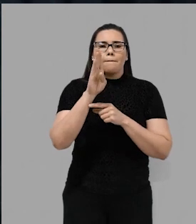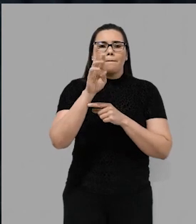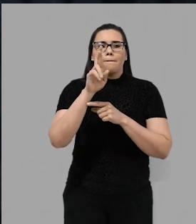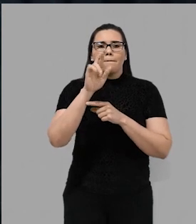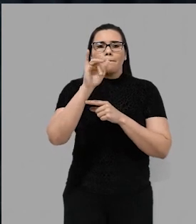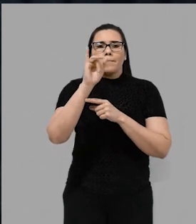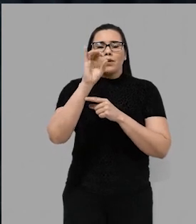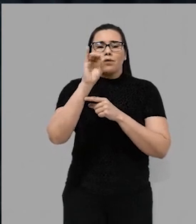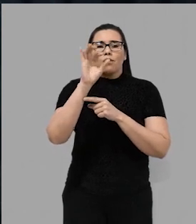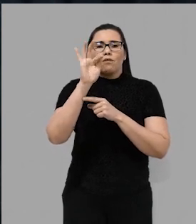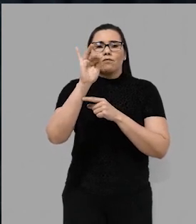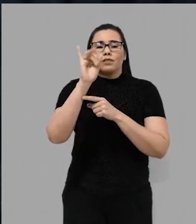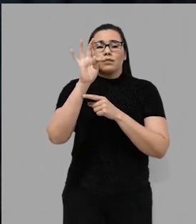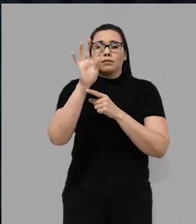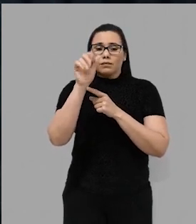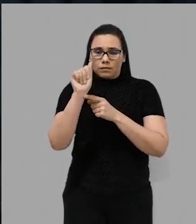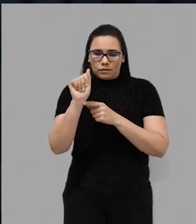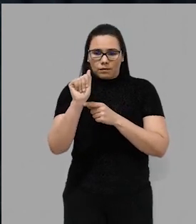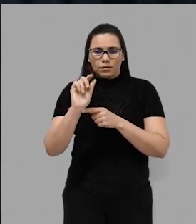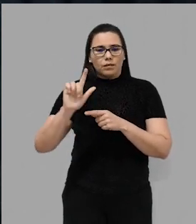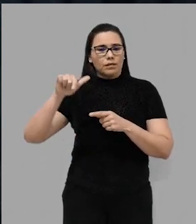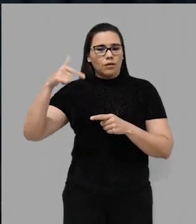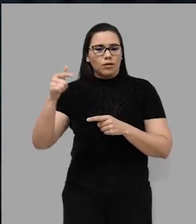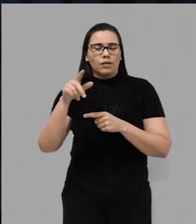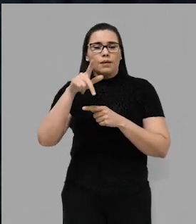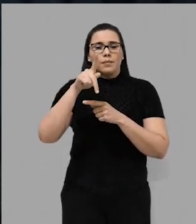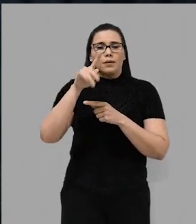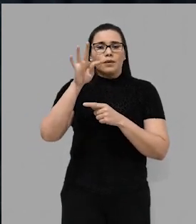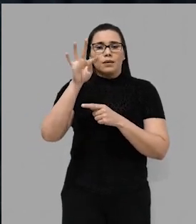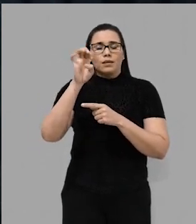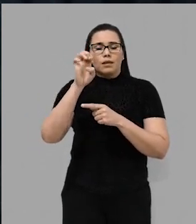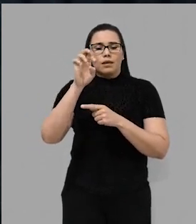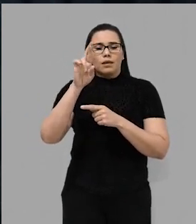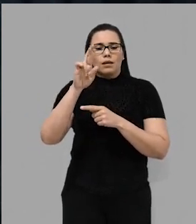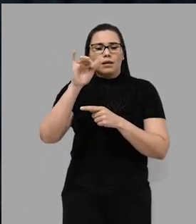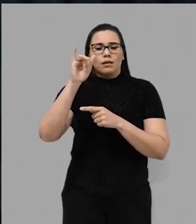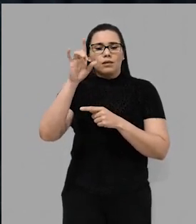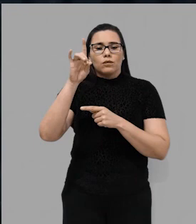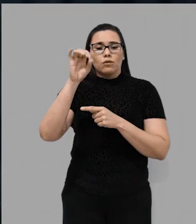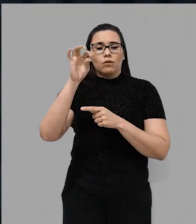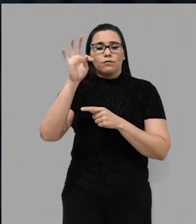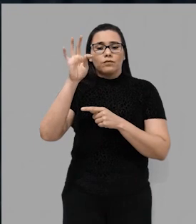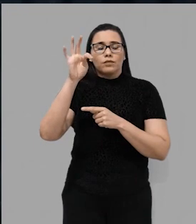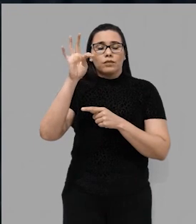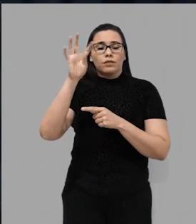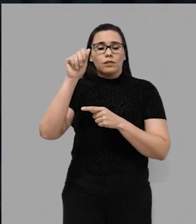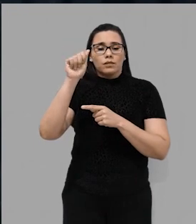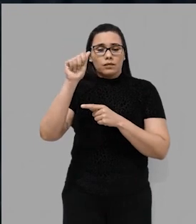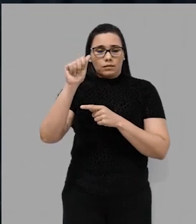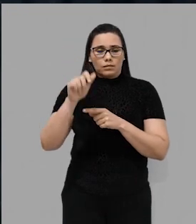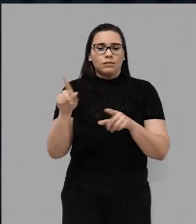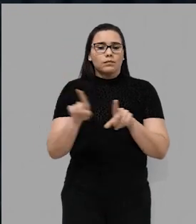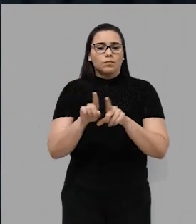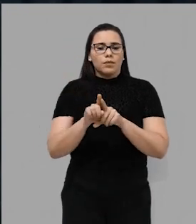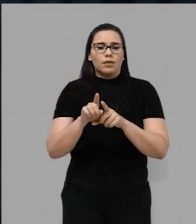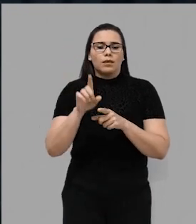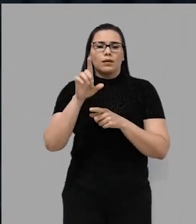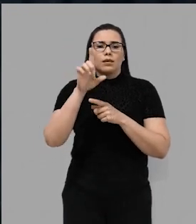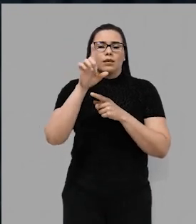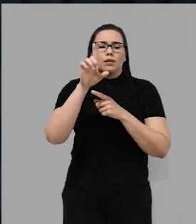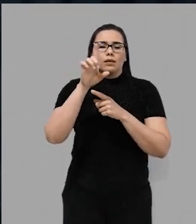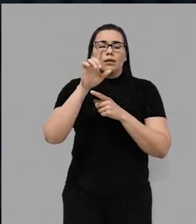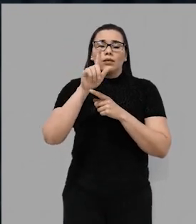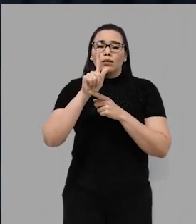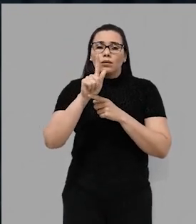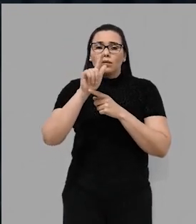gente chama de pteridófita, dessa outra, que é a gimnosperma, e dessa outra, que é a angiosperma. Então, como essa característica